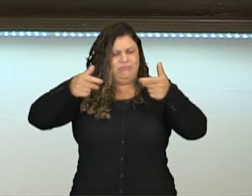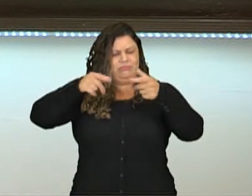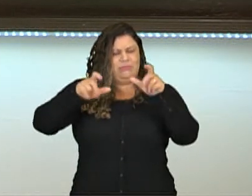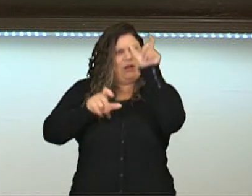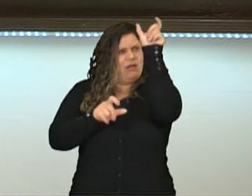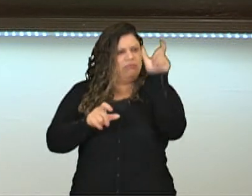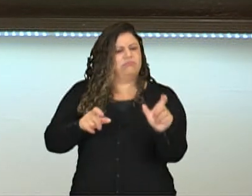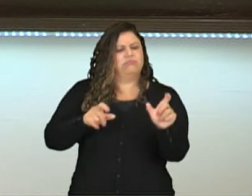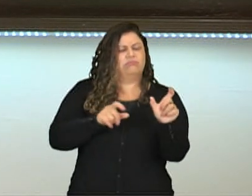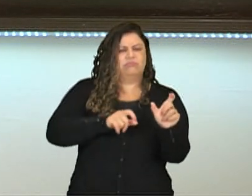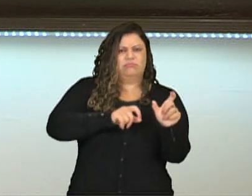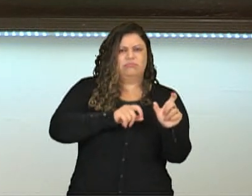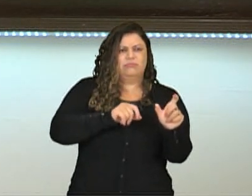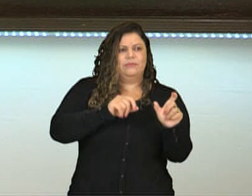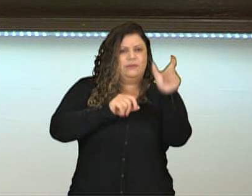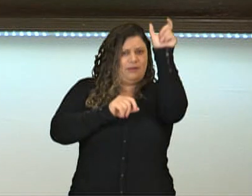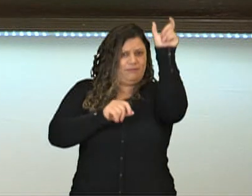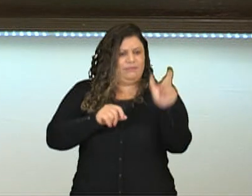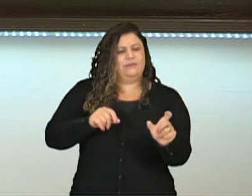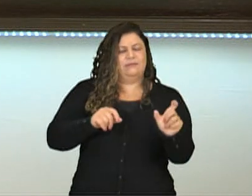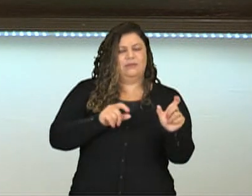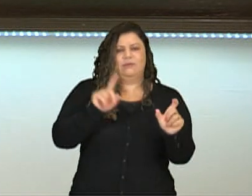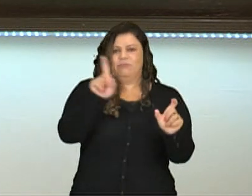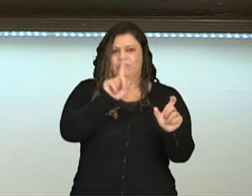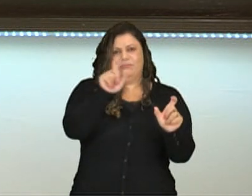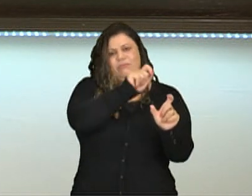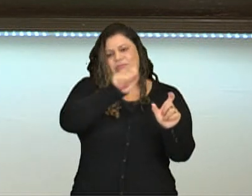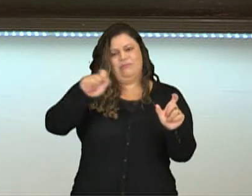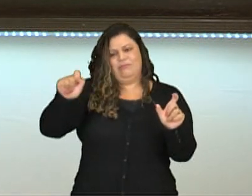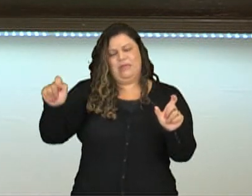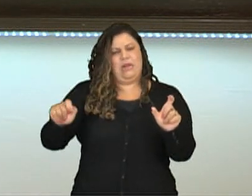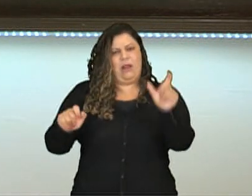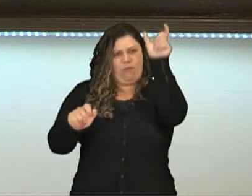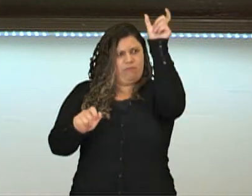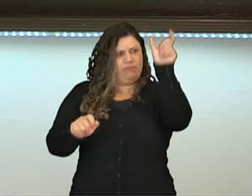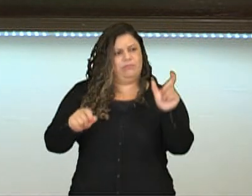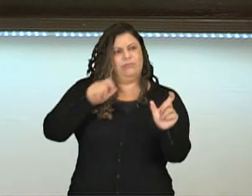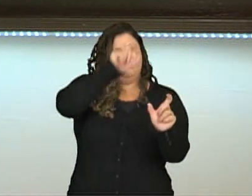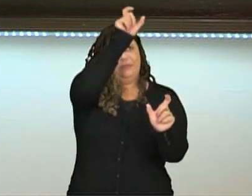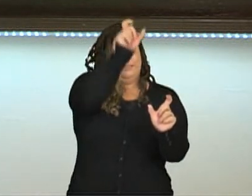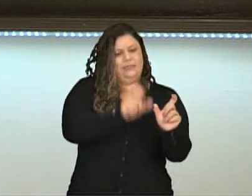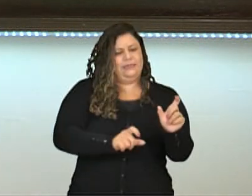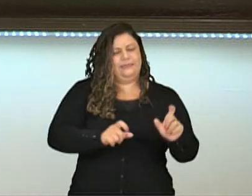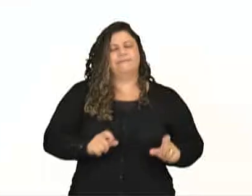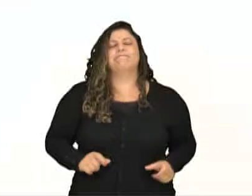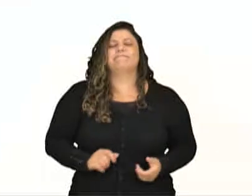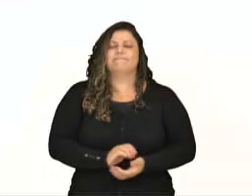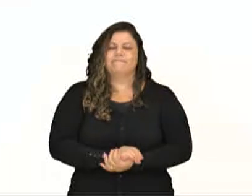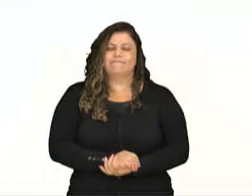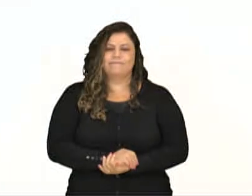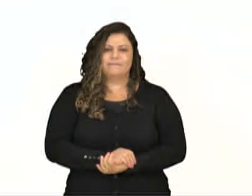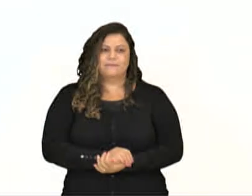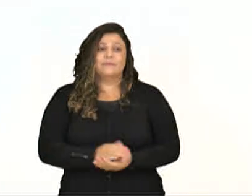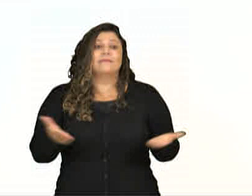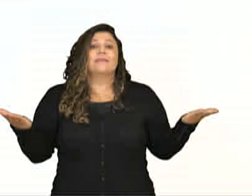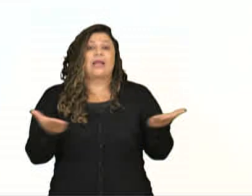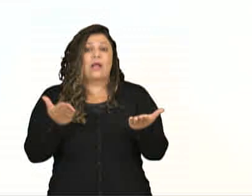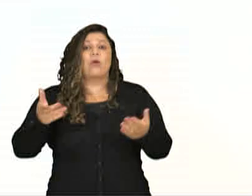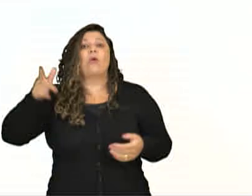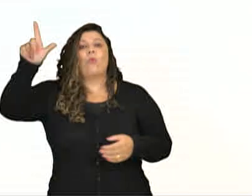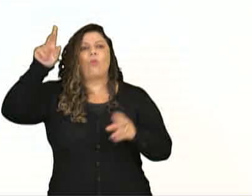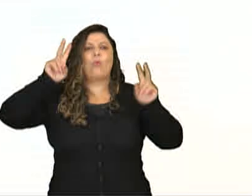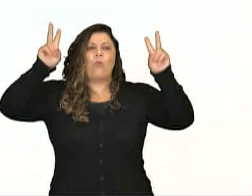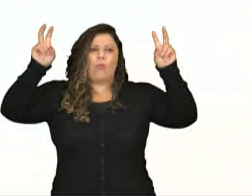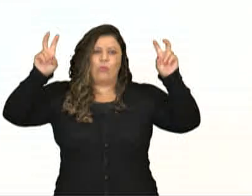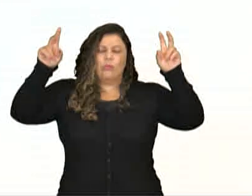estavam nem em horizontal, estavam em vertical. Muitas escritas hieróglifos estão em vertical. Agora vamos para um outro